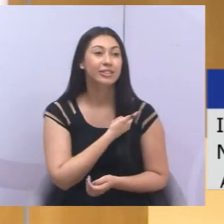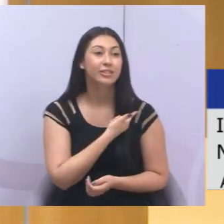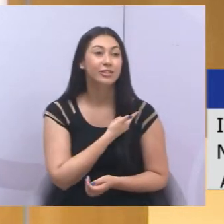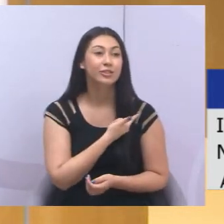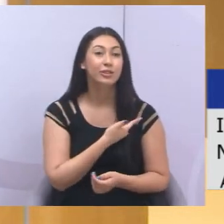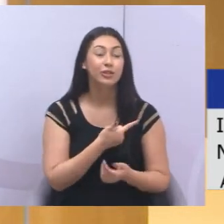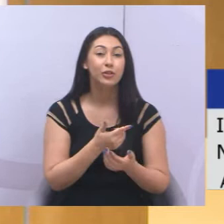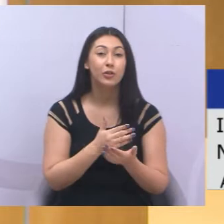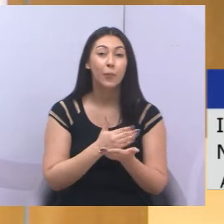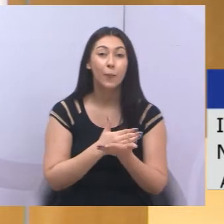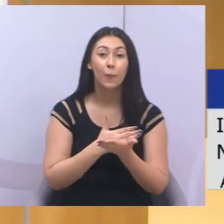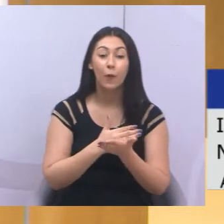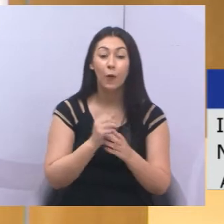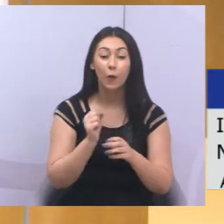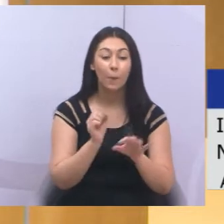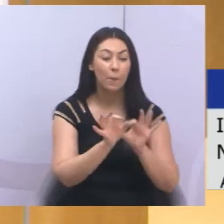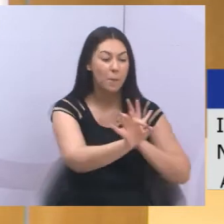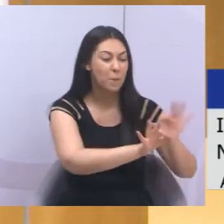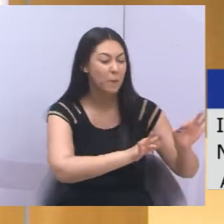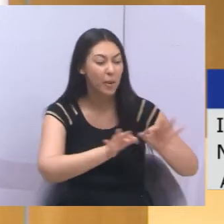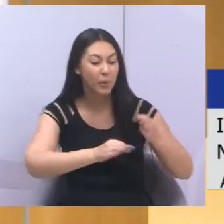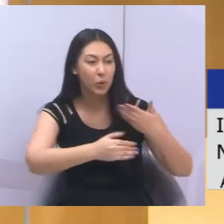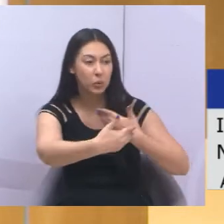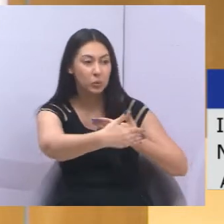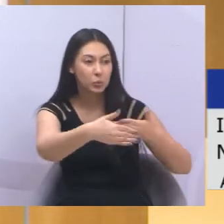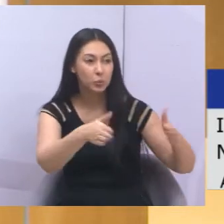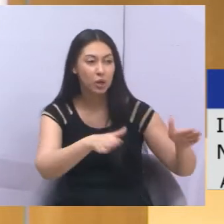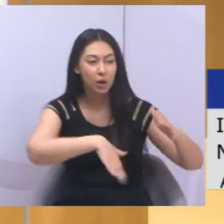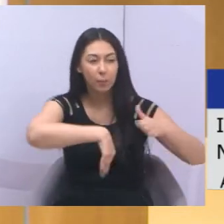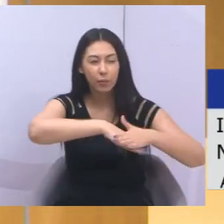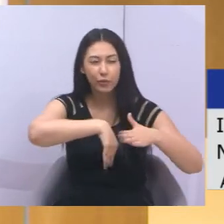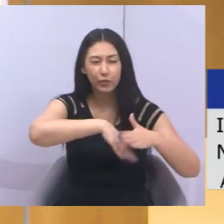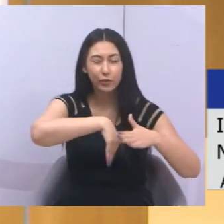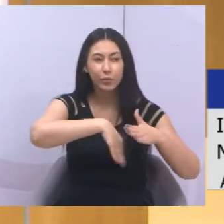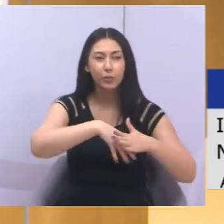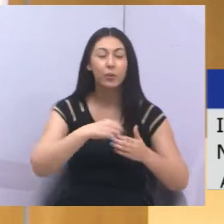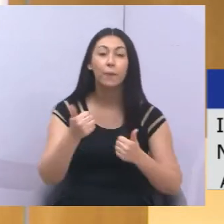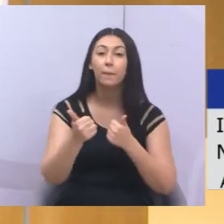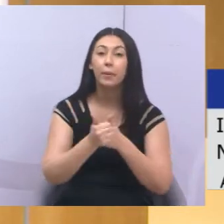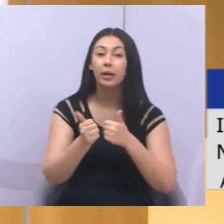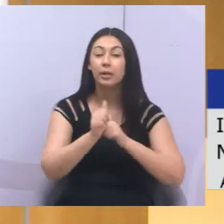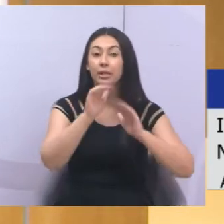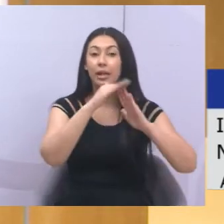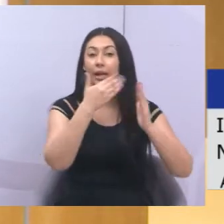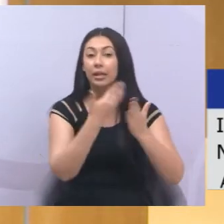até a construir um campinho. Nós fizemos um campinho próximo ao Resende,